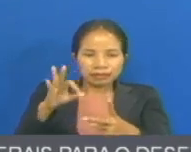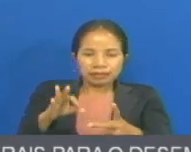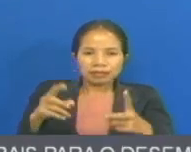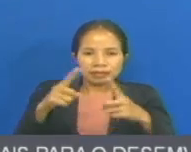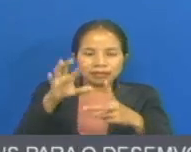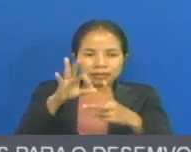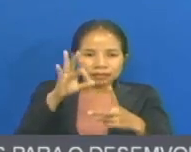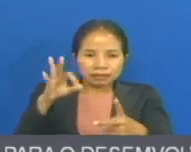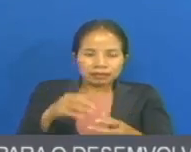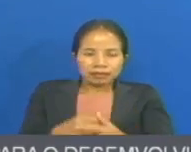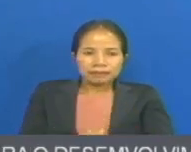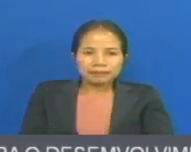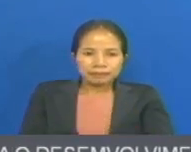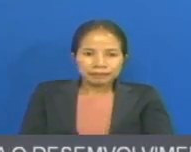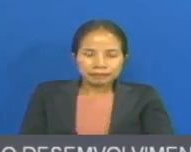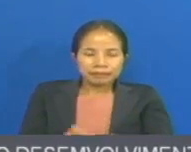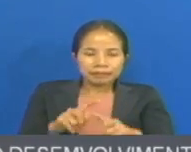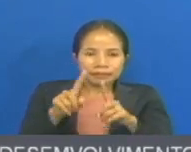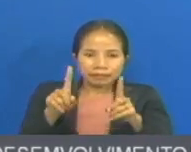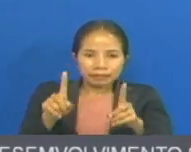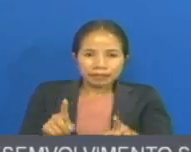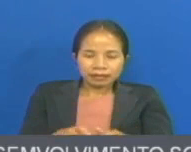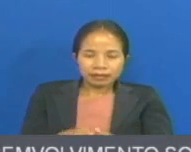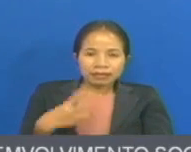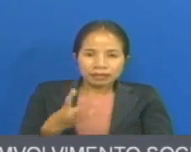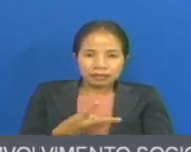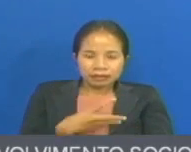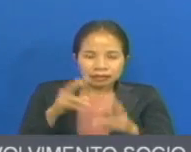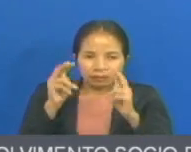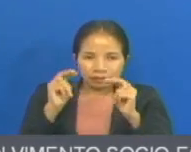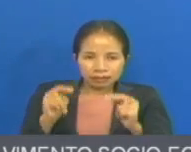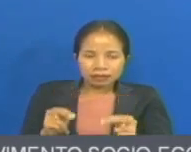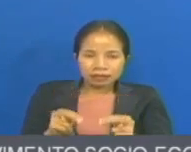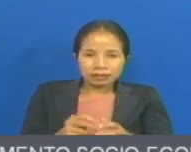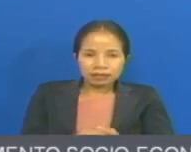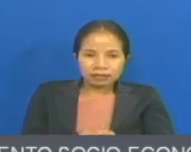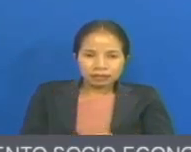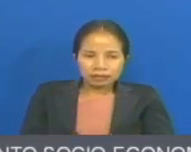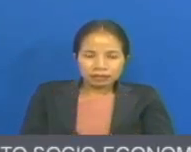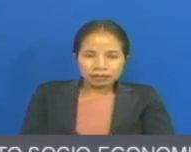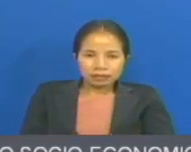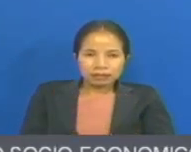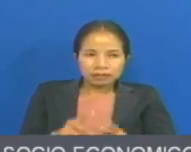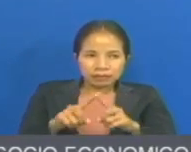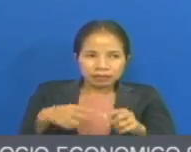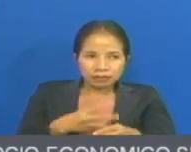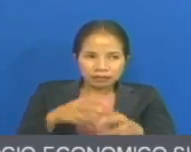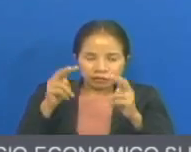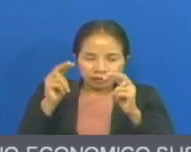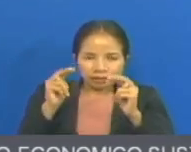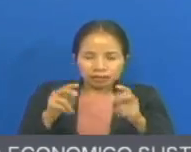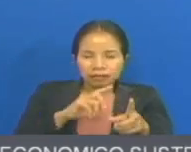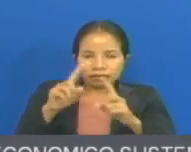eleição. Mas bem, ita precisa culali, mas bem, ita precisa